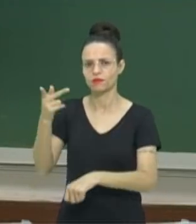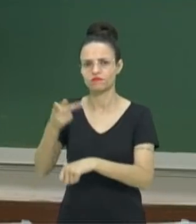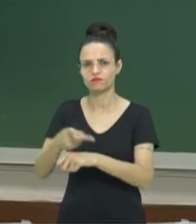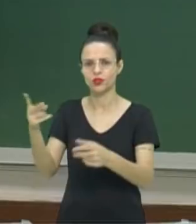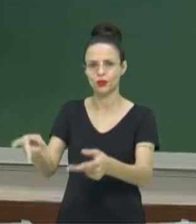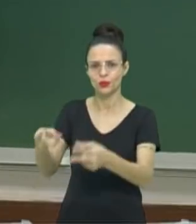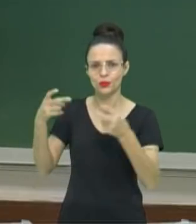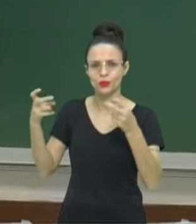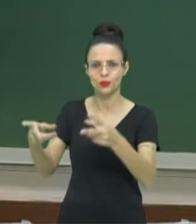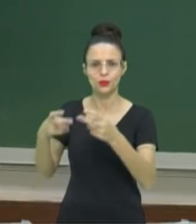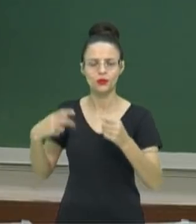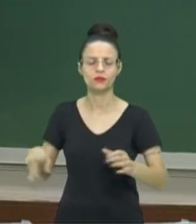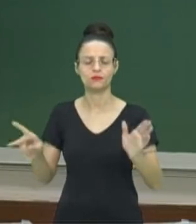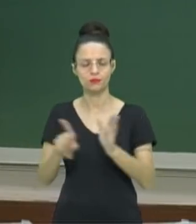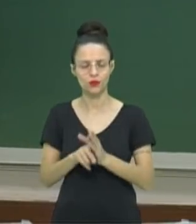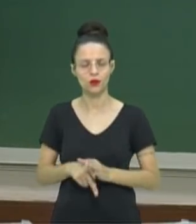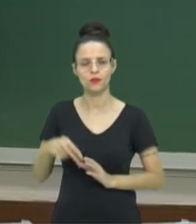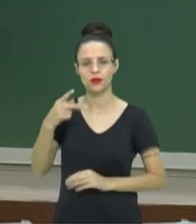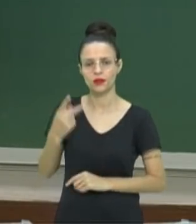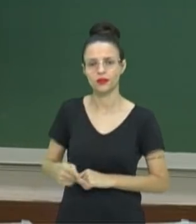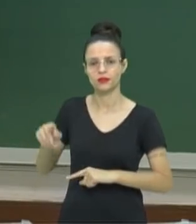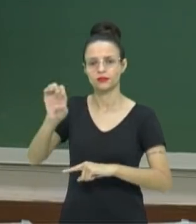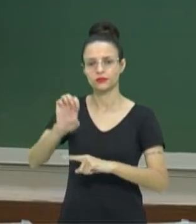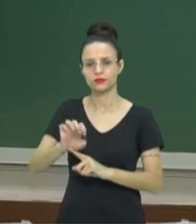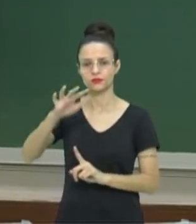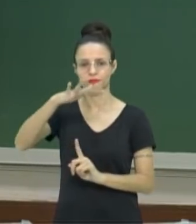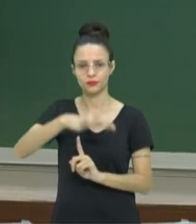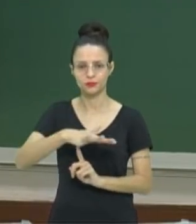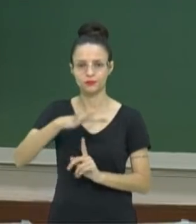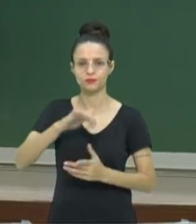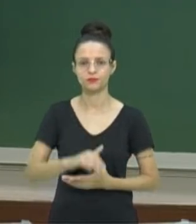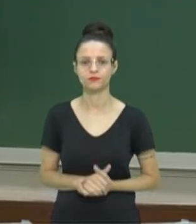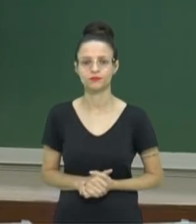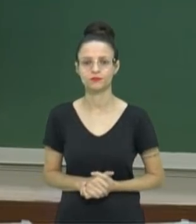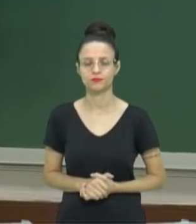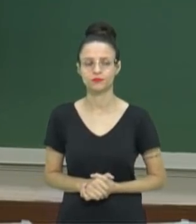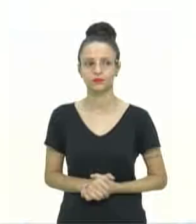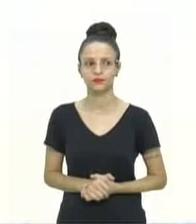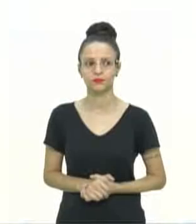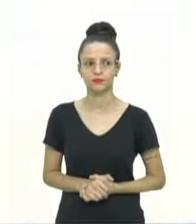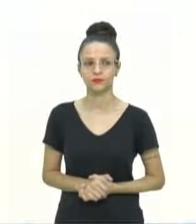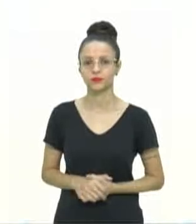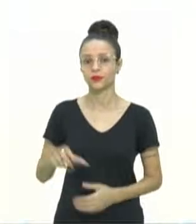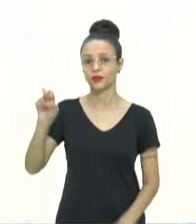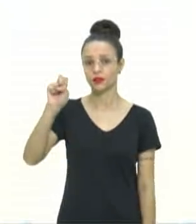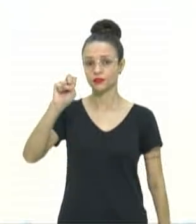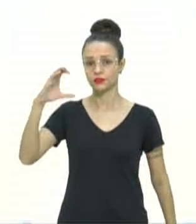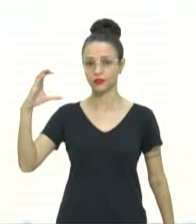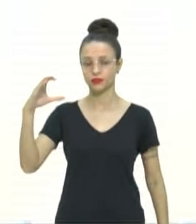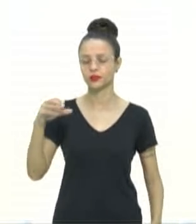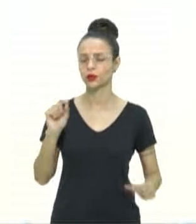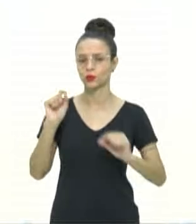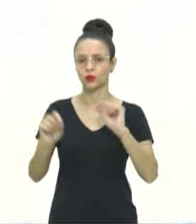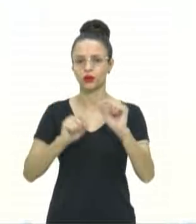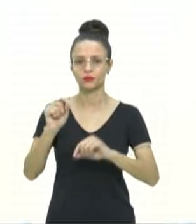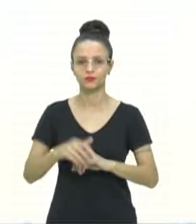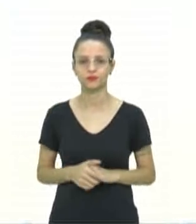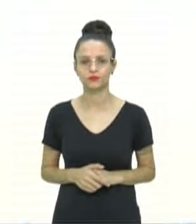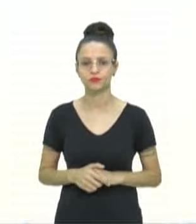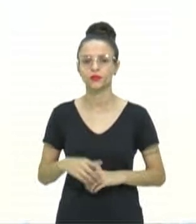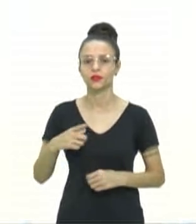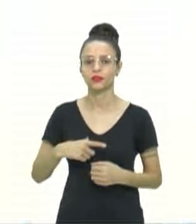principais itens do extrativismo no nosso estado. Aí Santa Catarina, o que nós vamos ter ali?